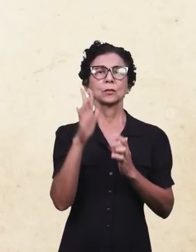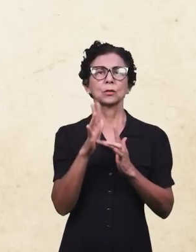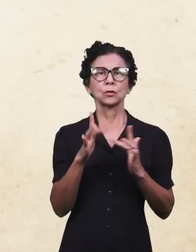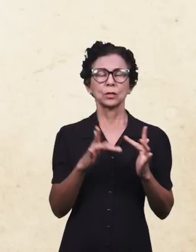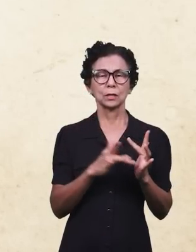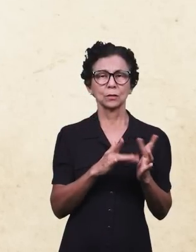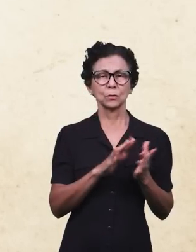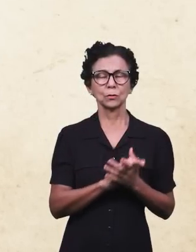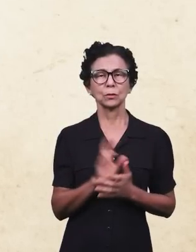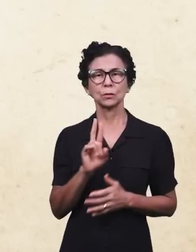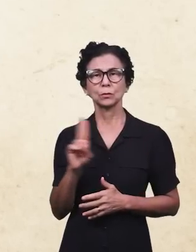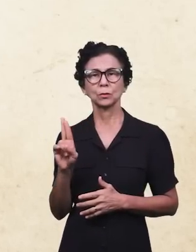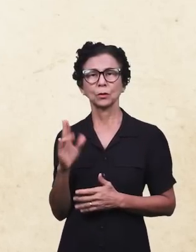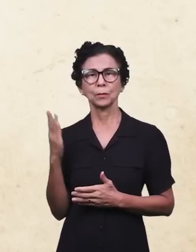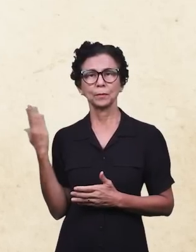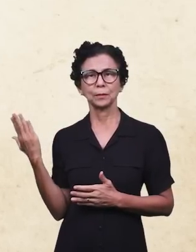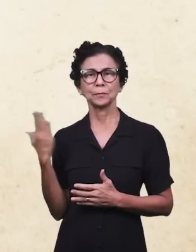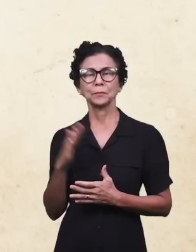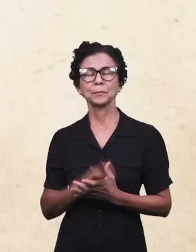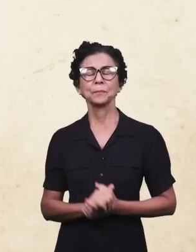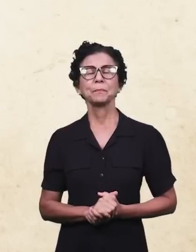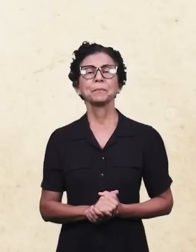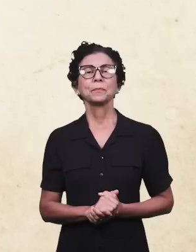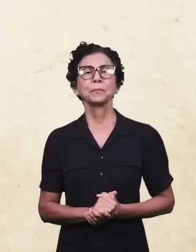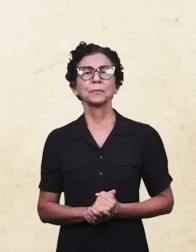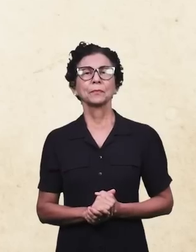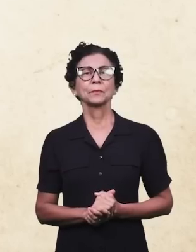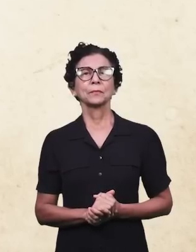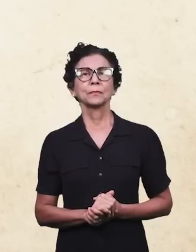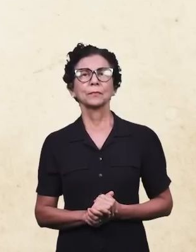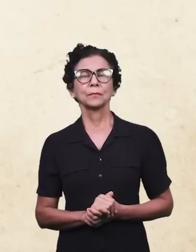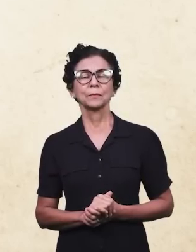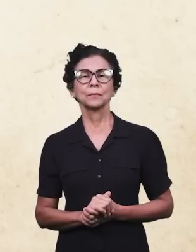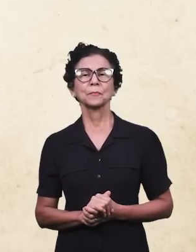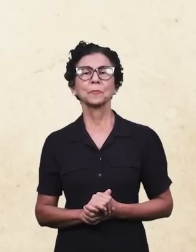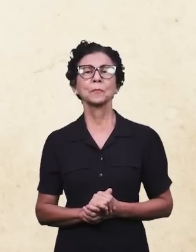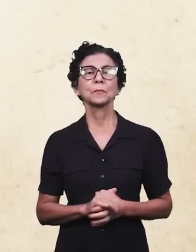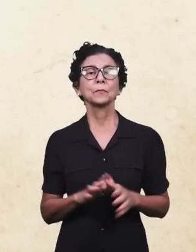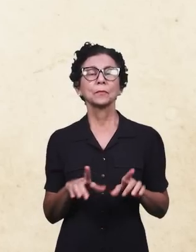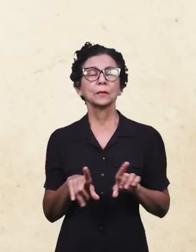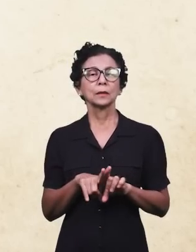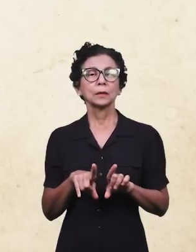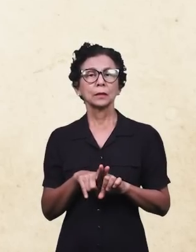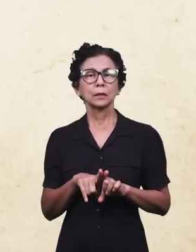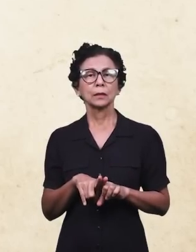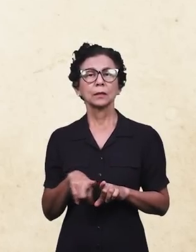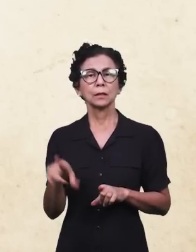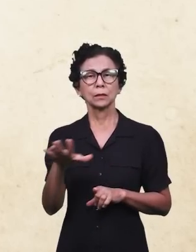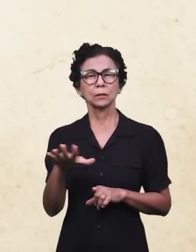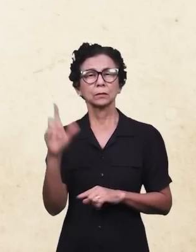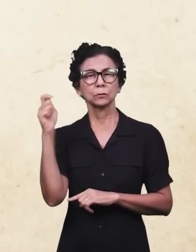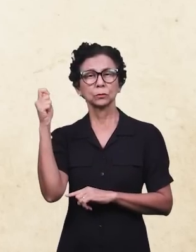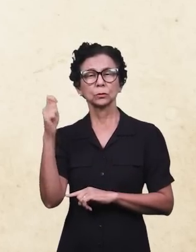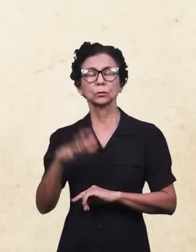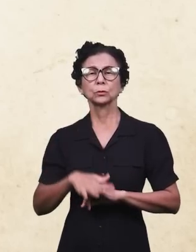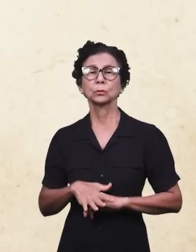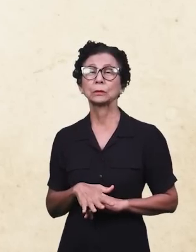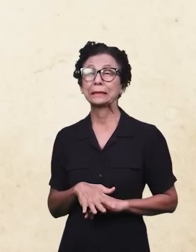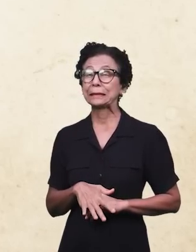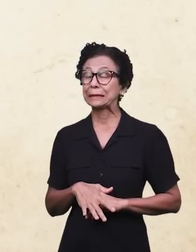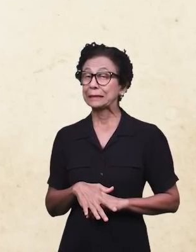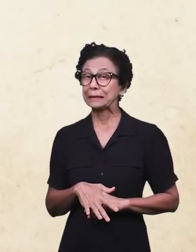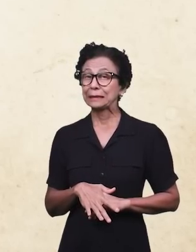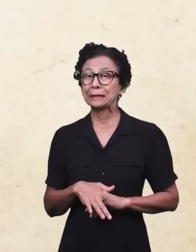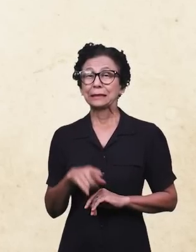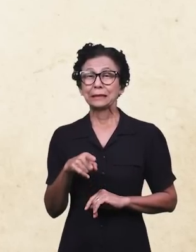Maria Luísa, eu sou da igreja de Eldorado do Sul, do pastor Vaniclay. Minha experiência em toda essa calamidade que aconteceu na nossa cidade é que no